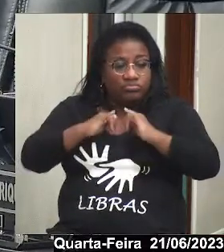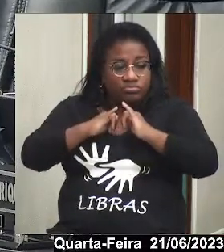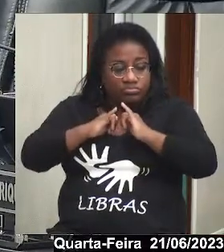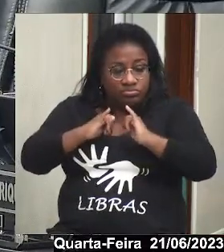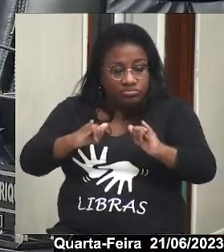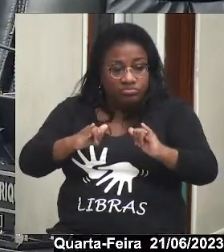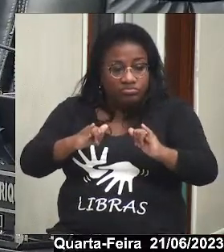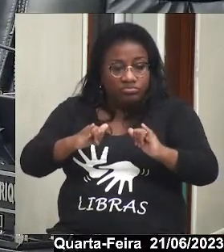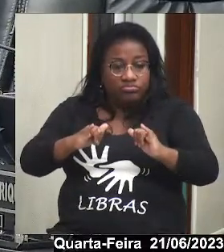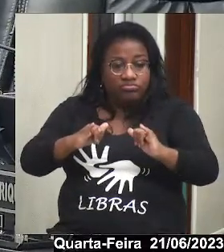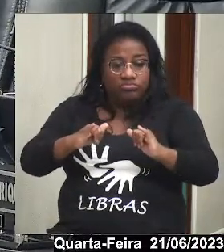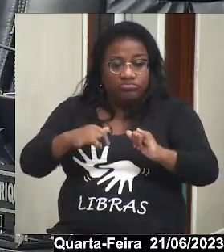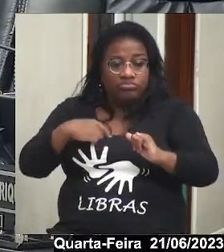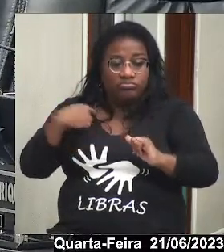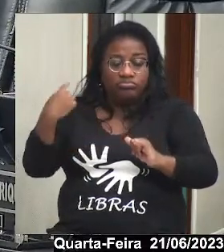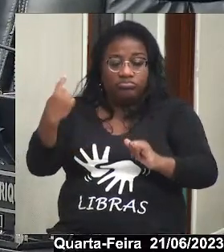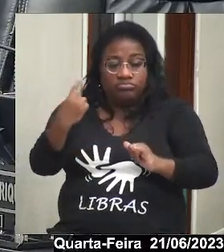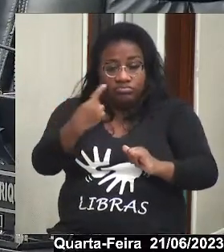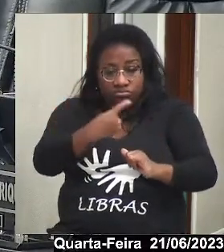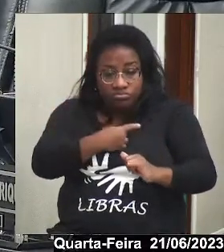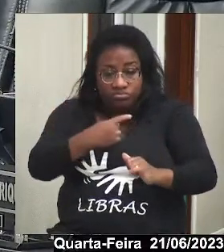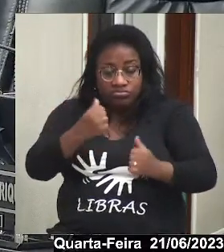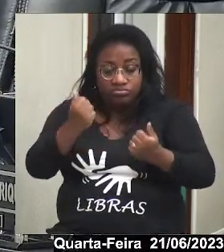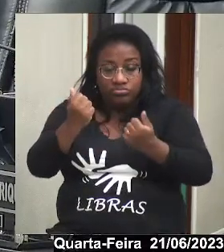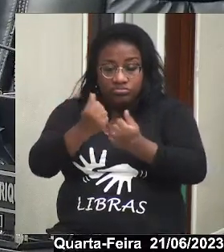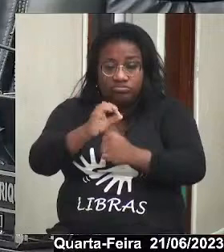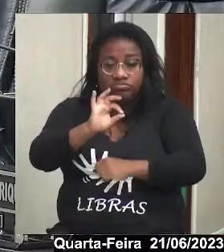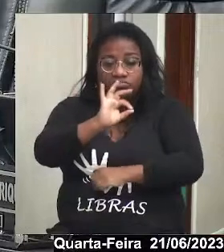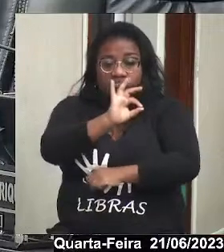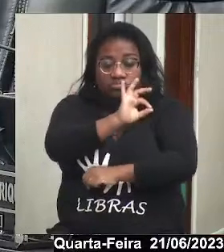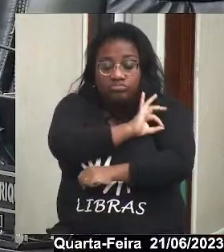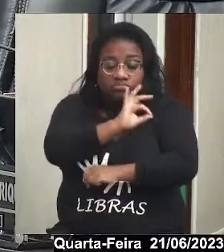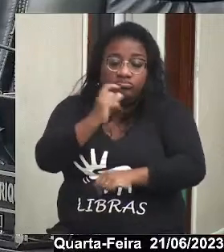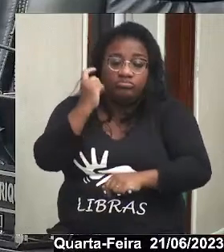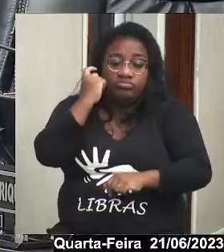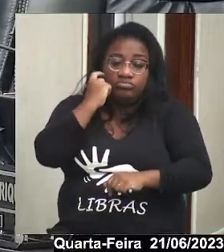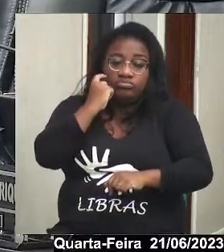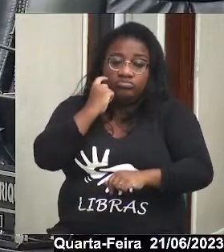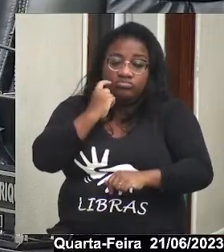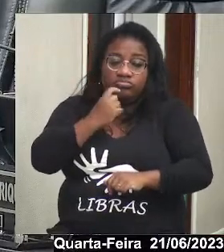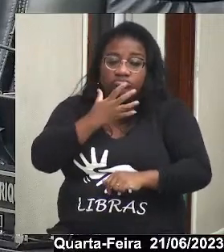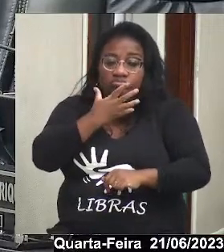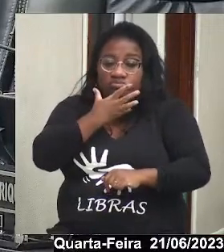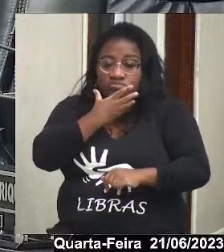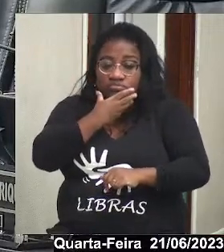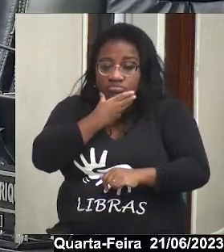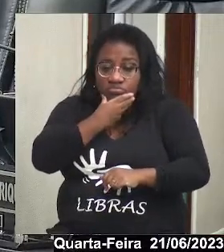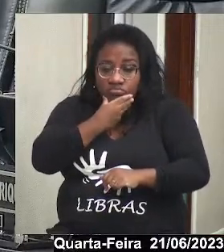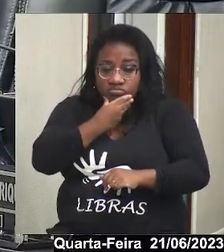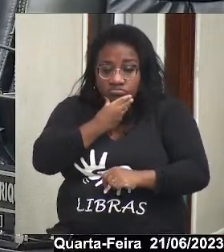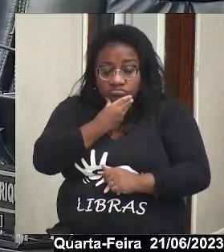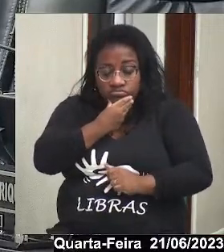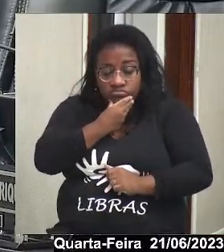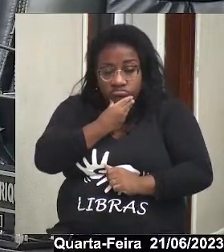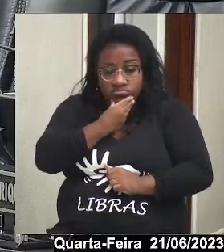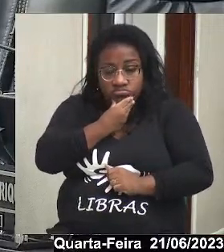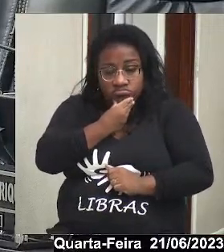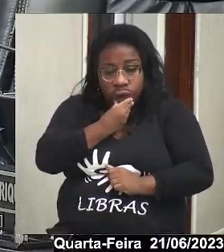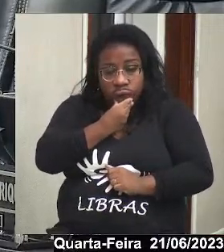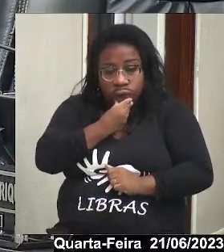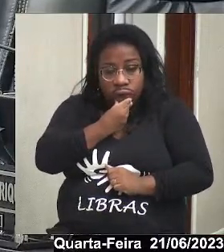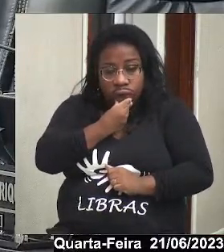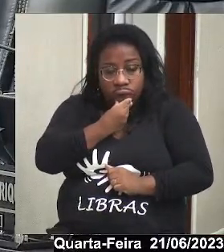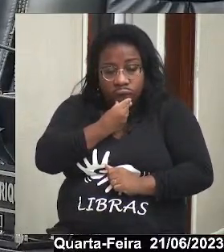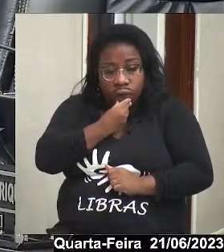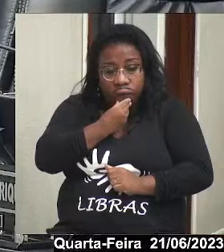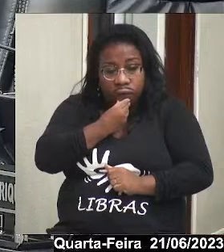né? Estamos tendo a garantia do nosso vice-prefeito, que é um homem que é muito bonito. A frase que diz